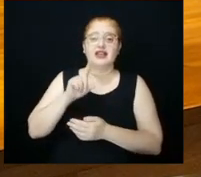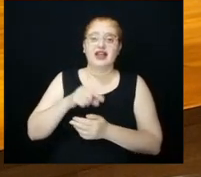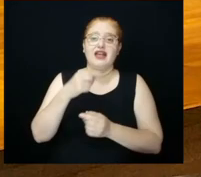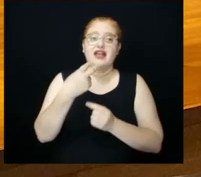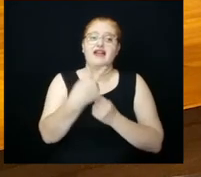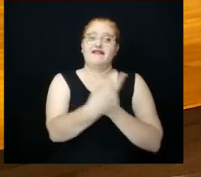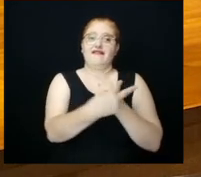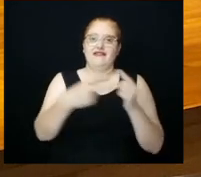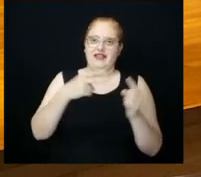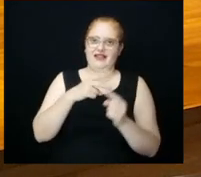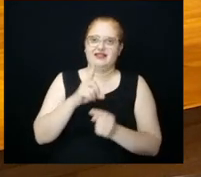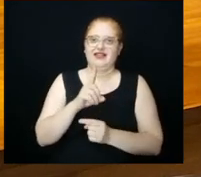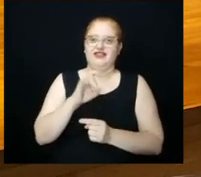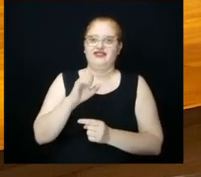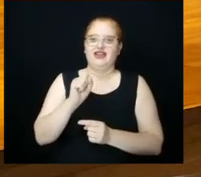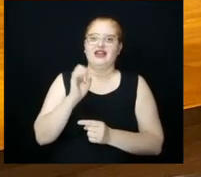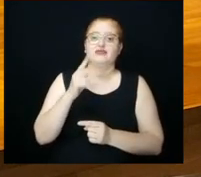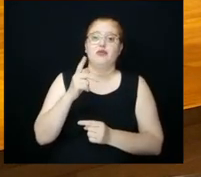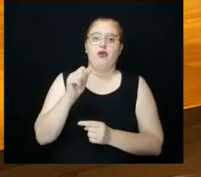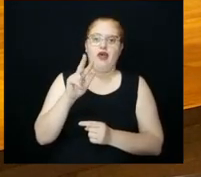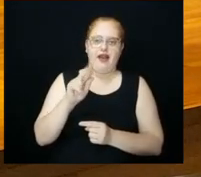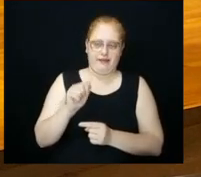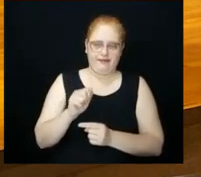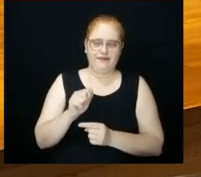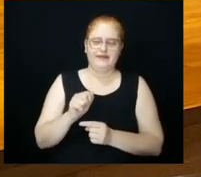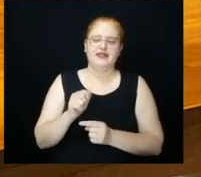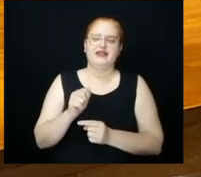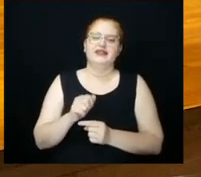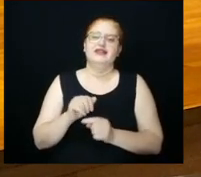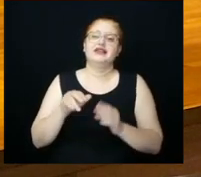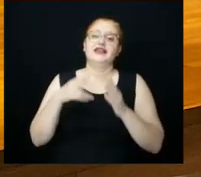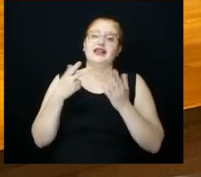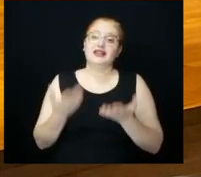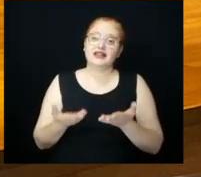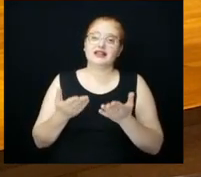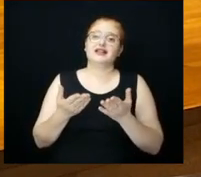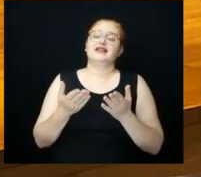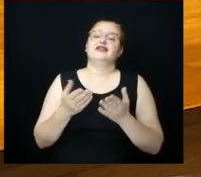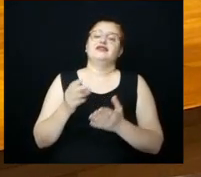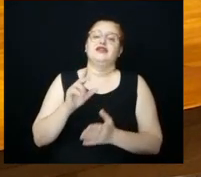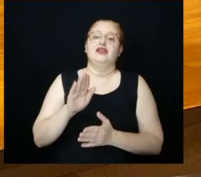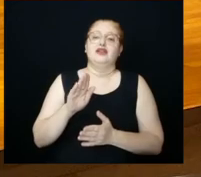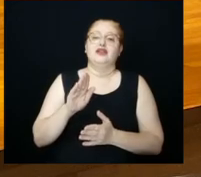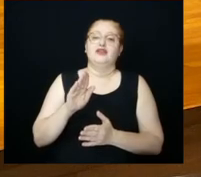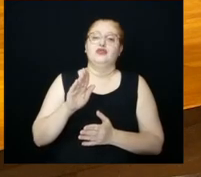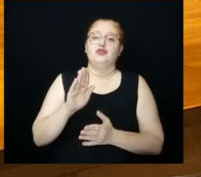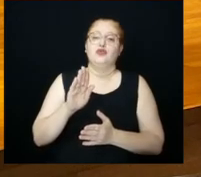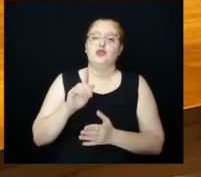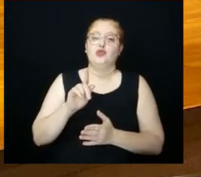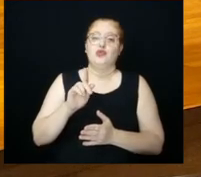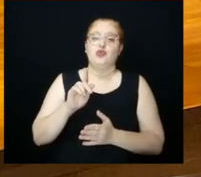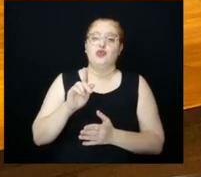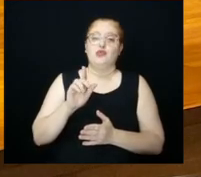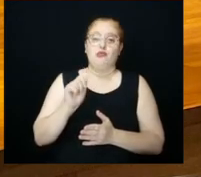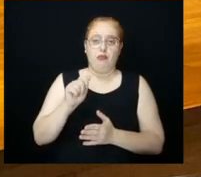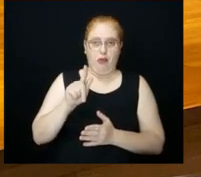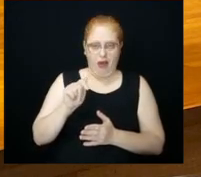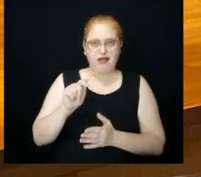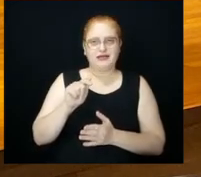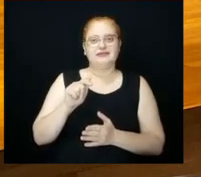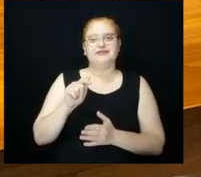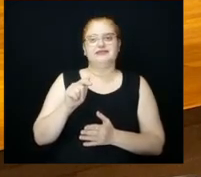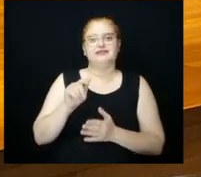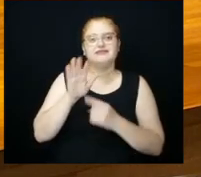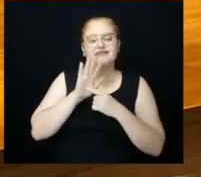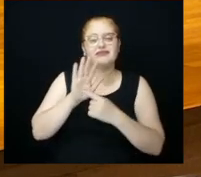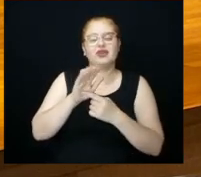da diáspora mesmo, né? E no blog, os textos delas, eles são reproduzidos, né? Então, no